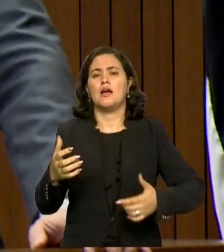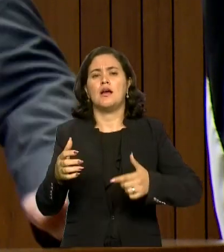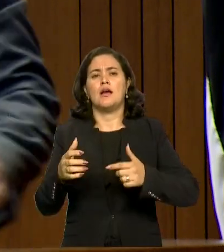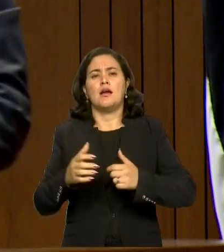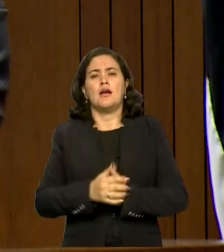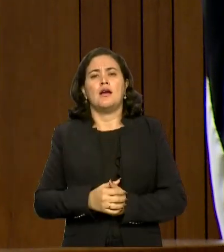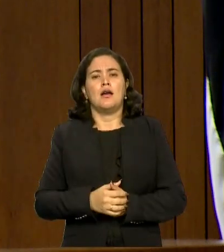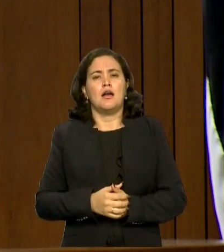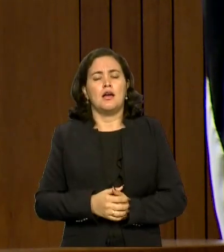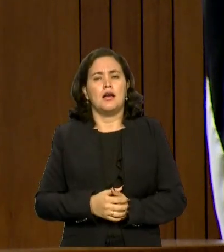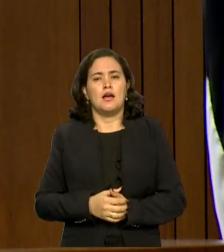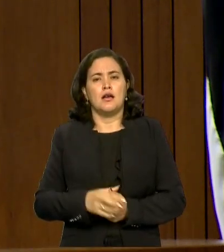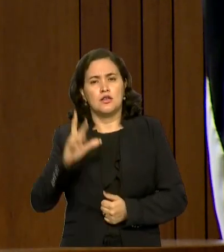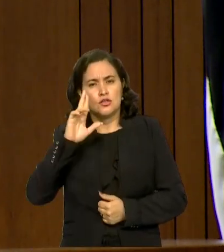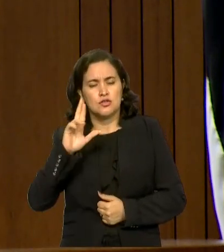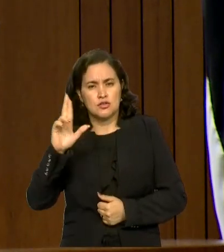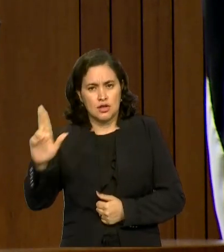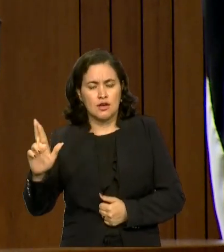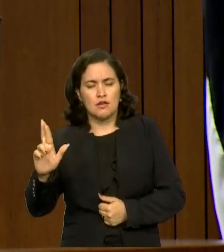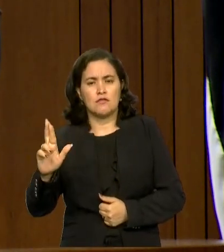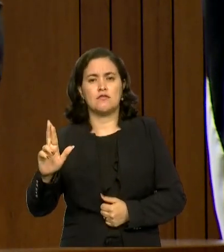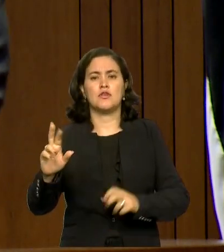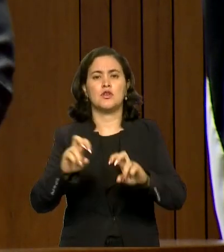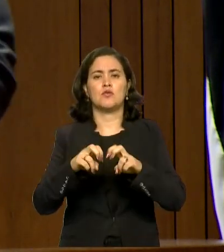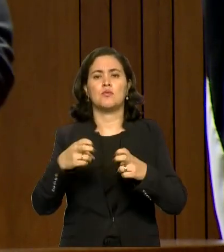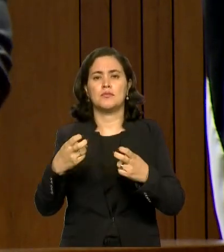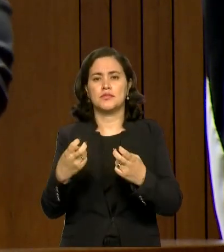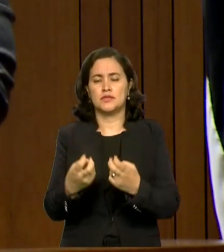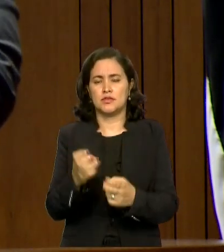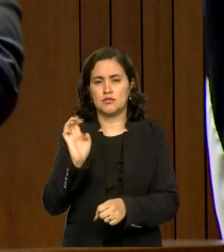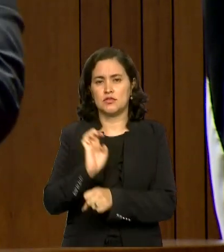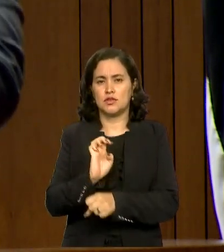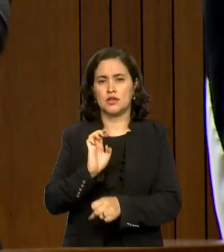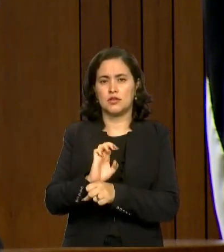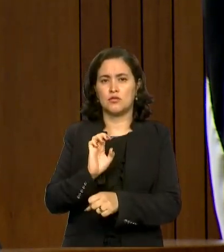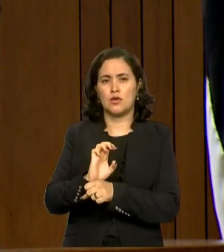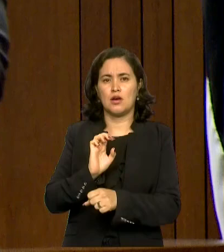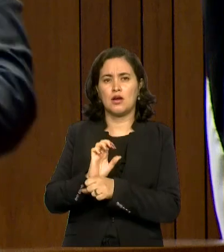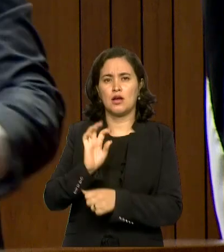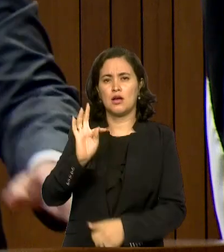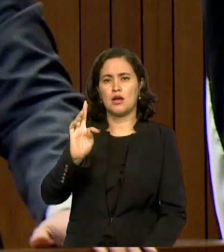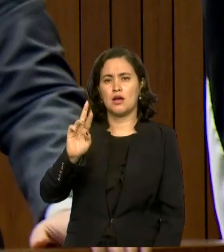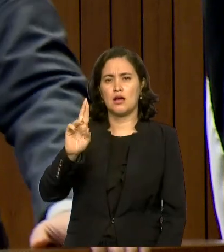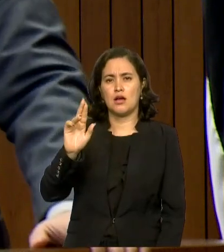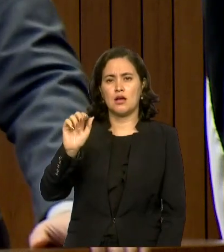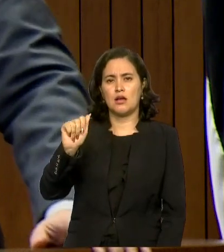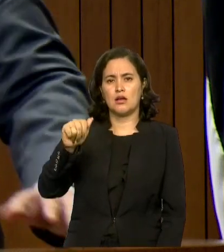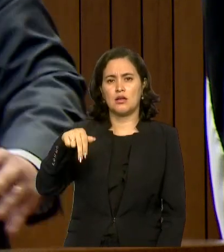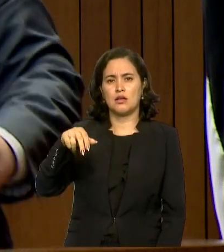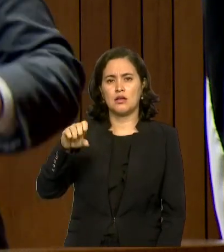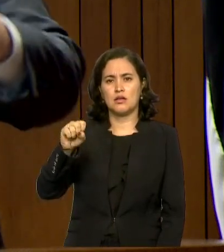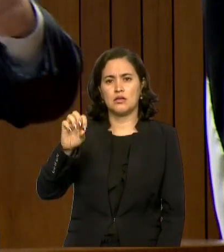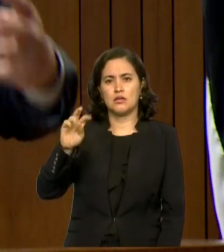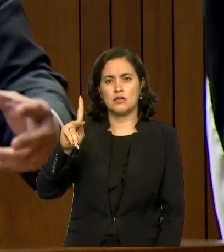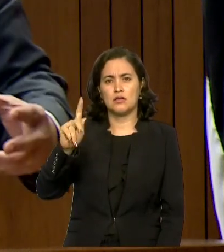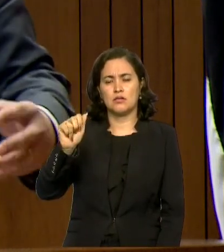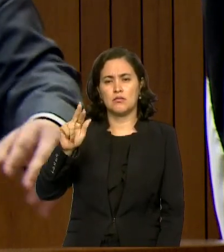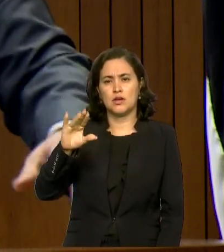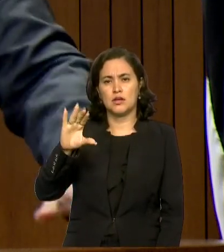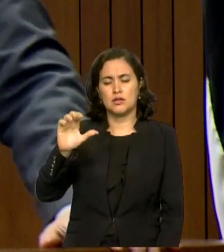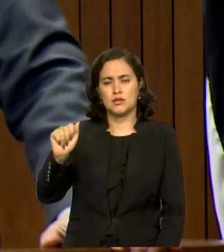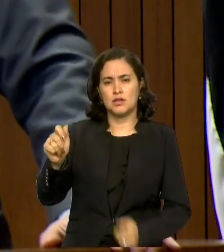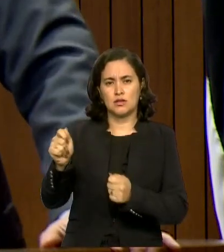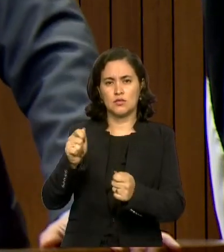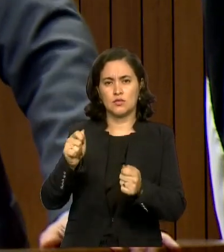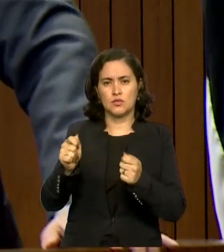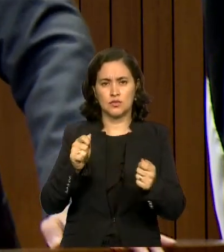nessa missão de assumir a Secretaria de Estado da Transparência e Controle, eu tive a missão de construir aquela secretaria que não existia. Havia apenas um